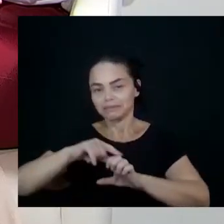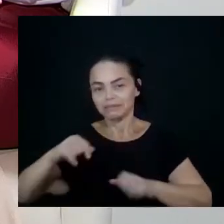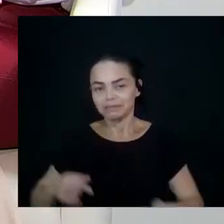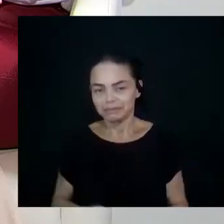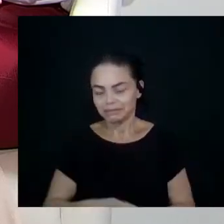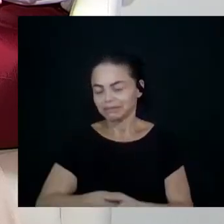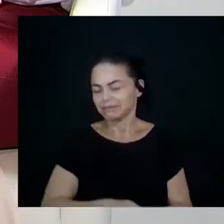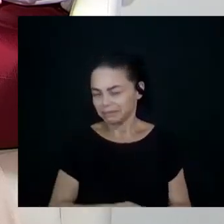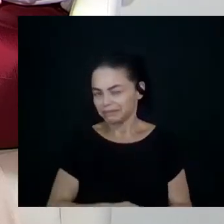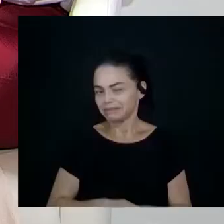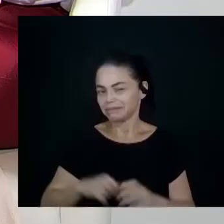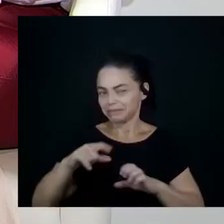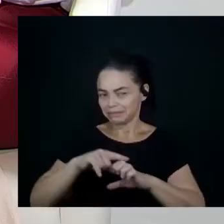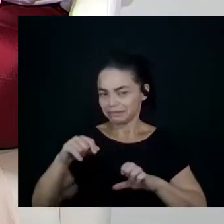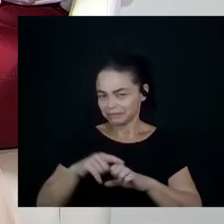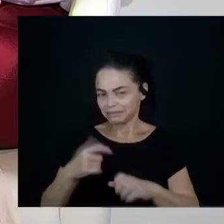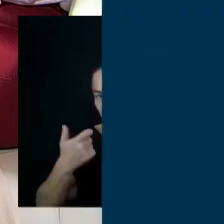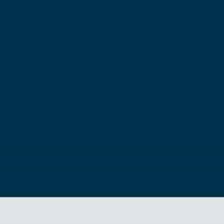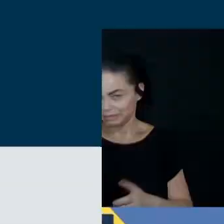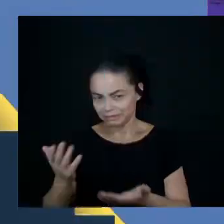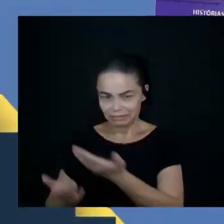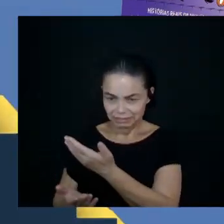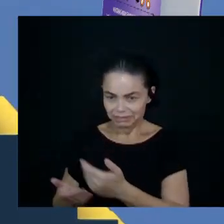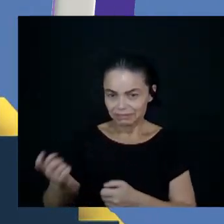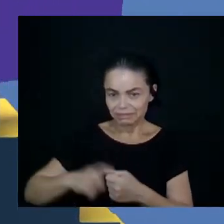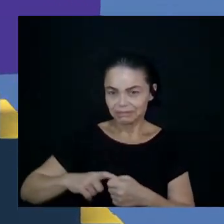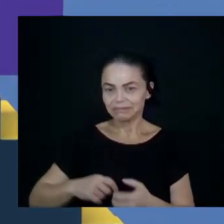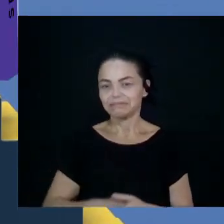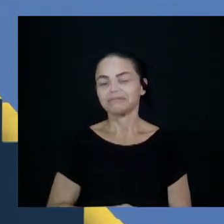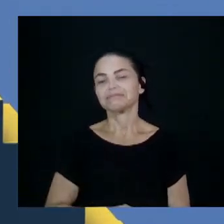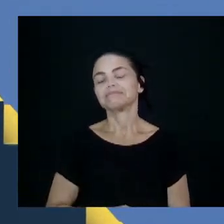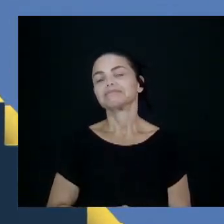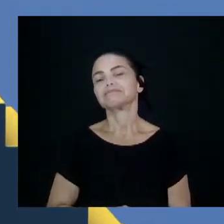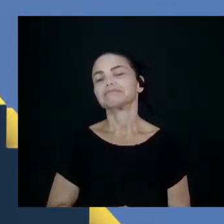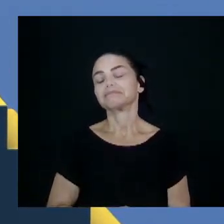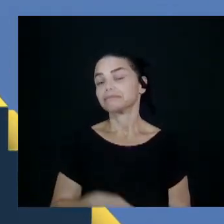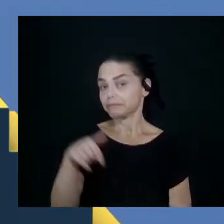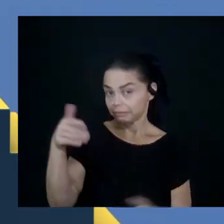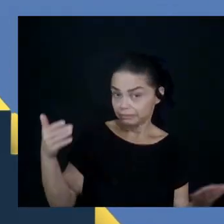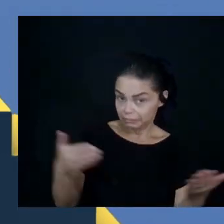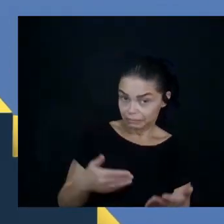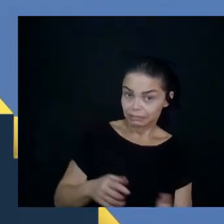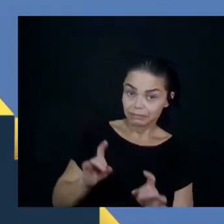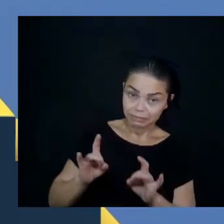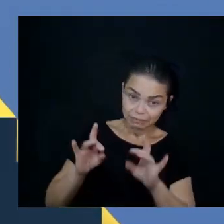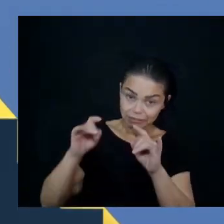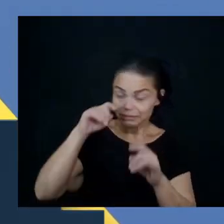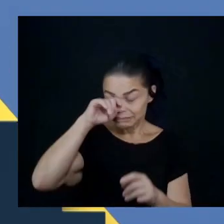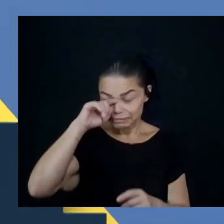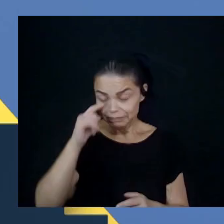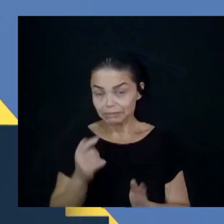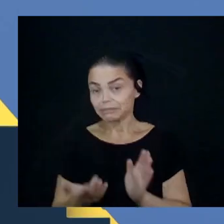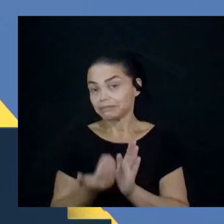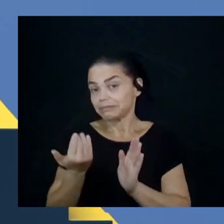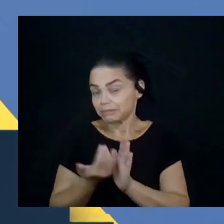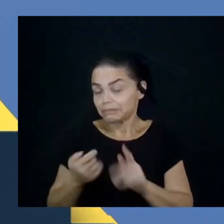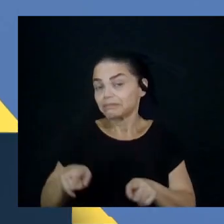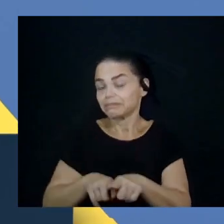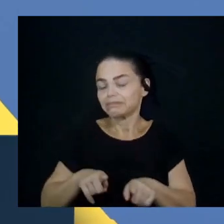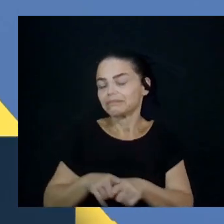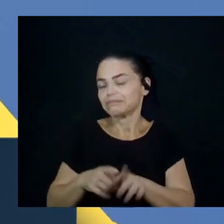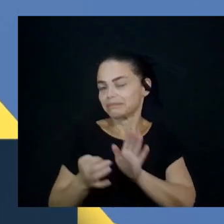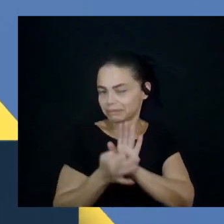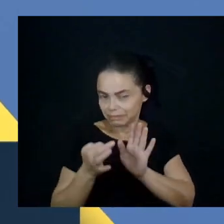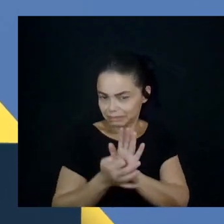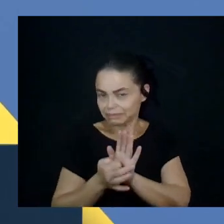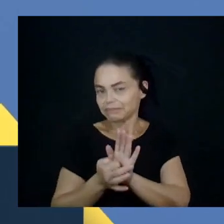O Ser Empreendedor volta já já. Nessa edição especial, os livros também são dicas